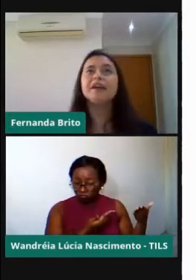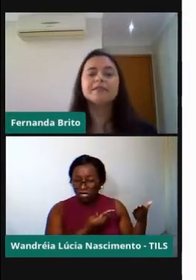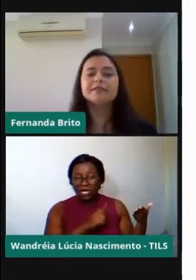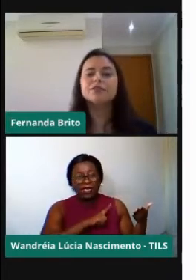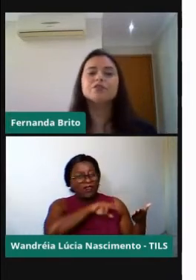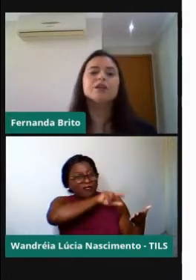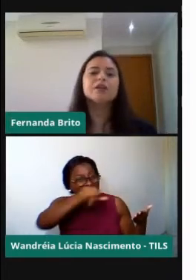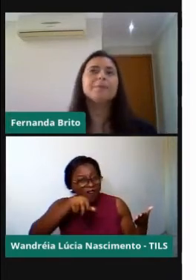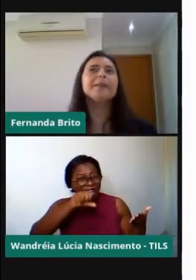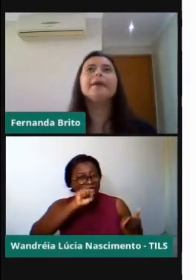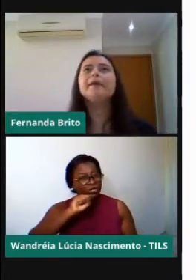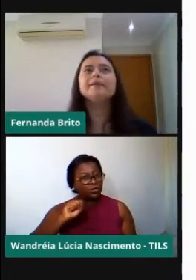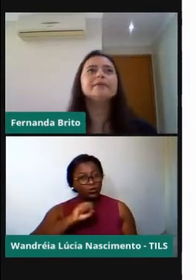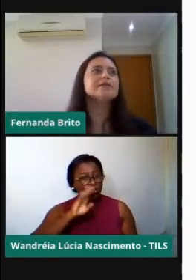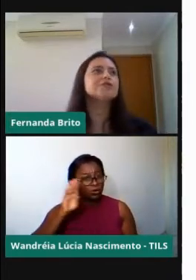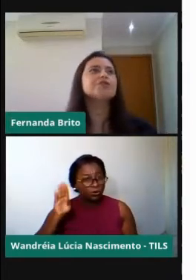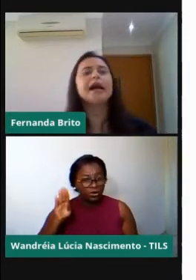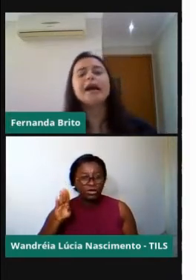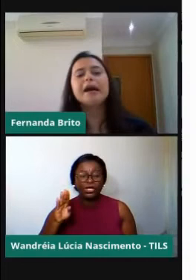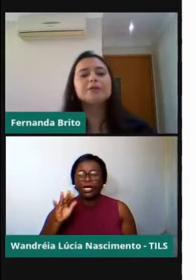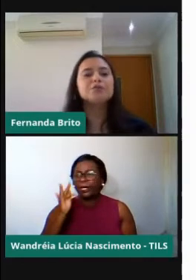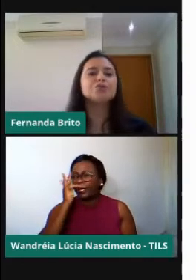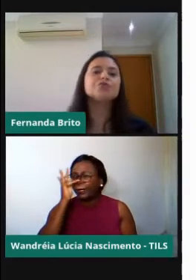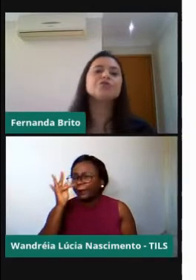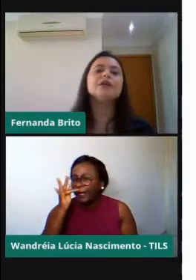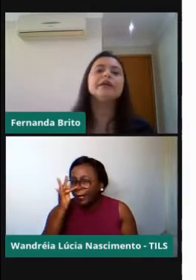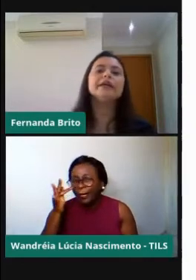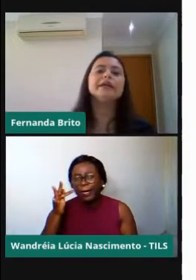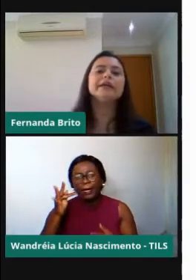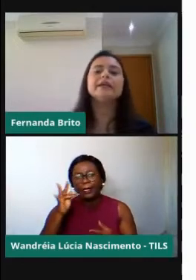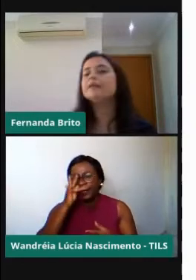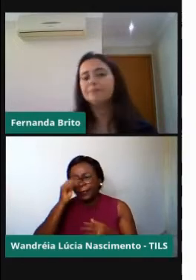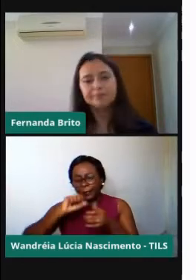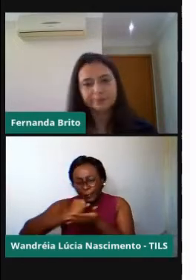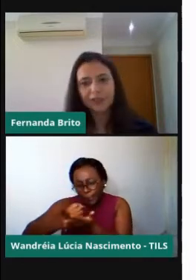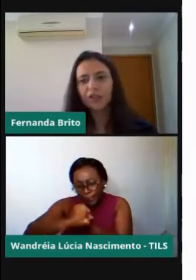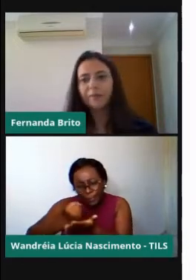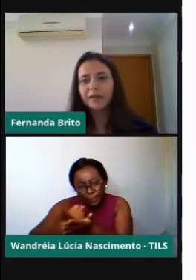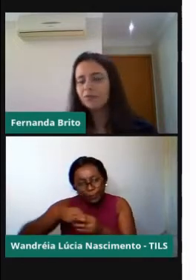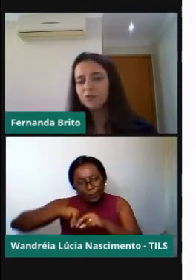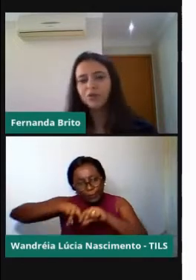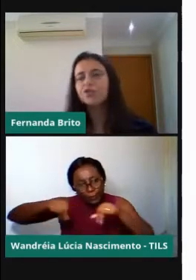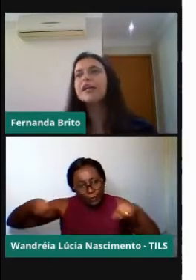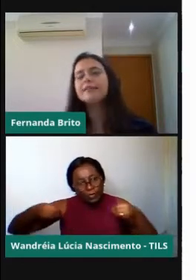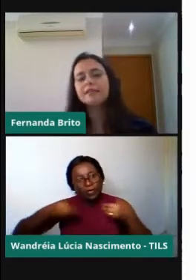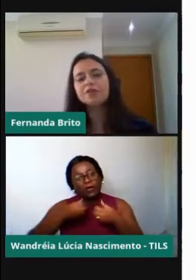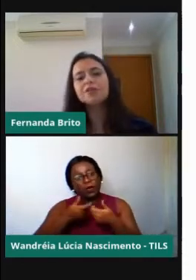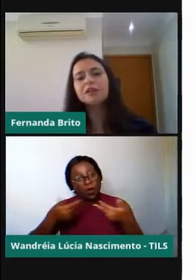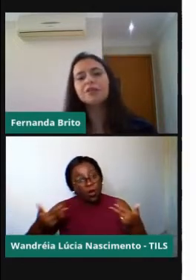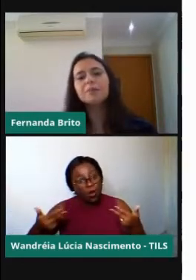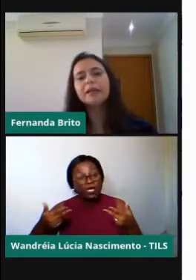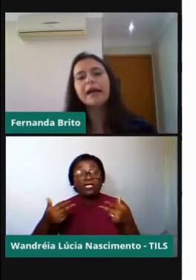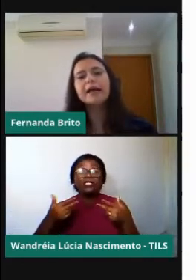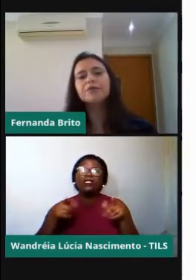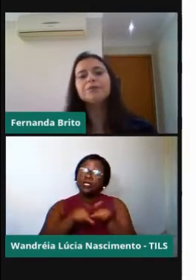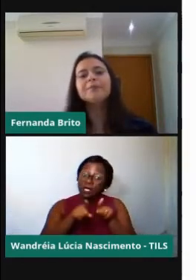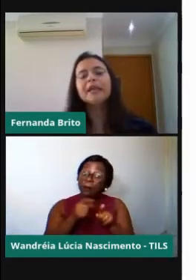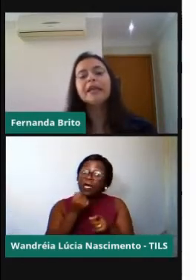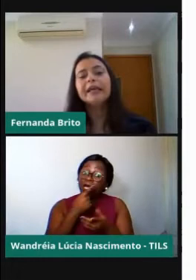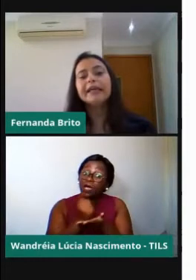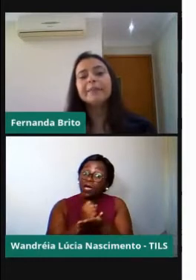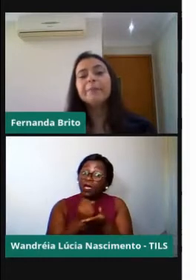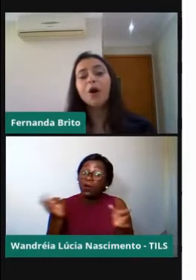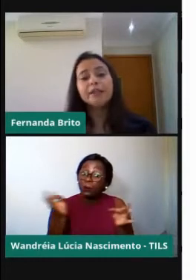né, diversas, plantas, extratos, e medicamentos que já existem, né, no